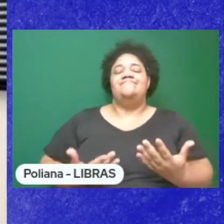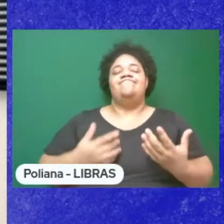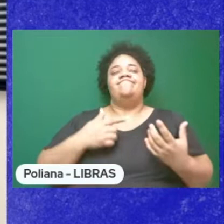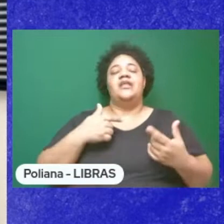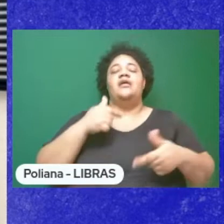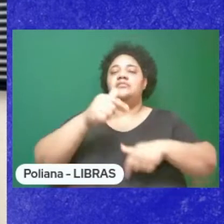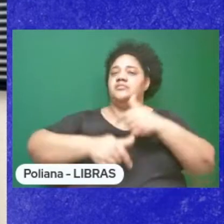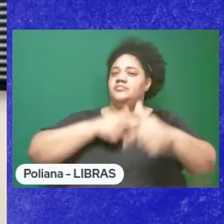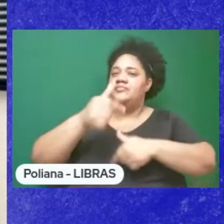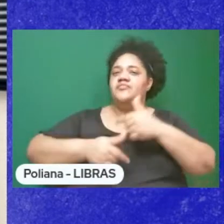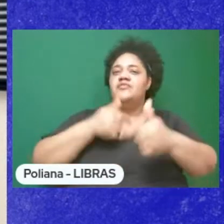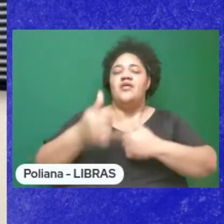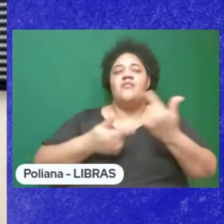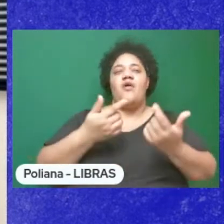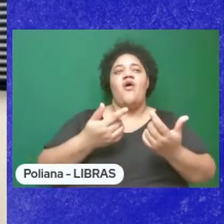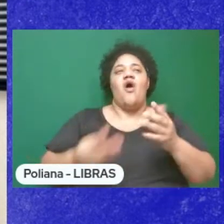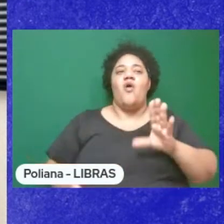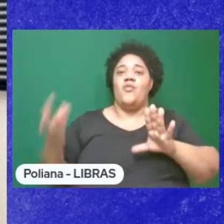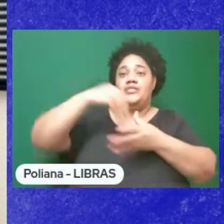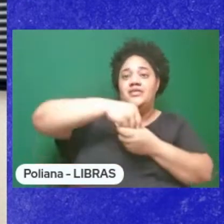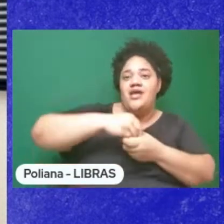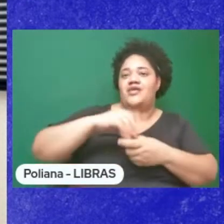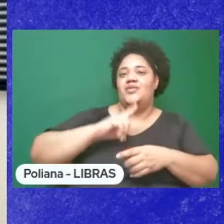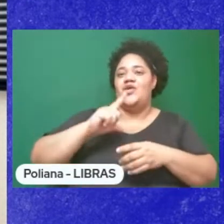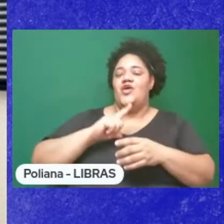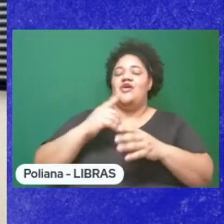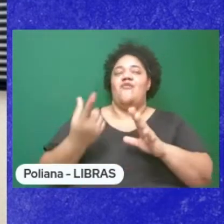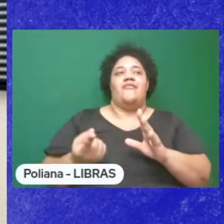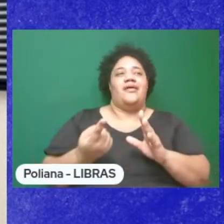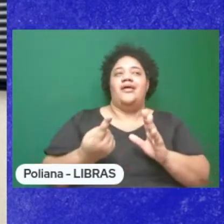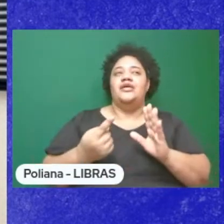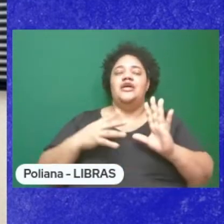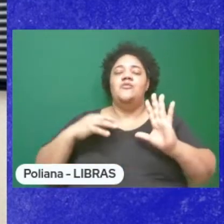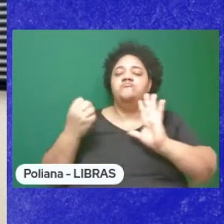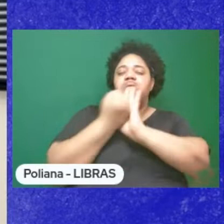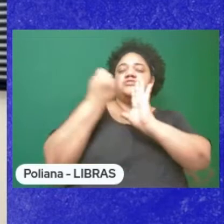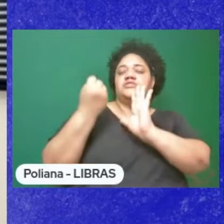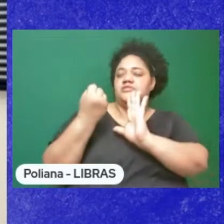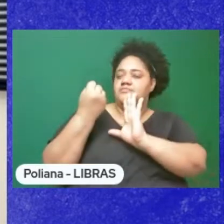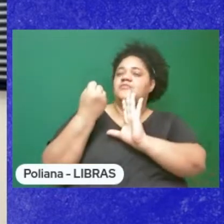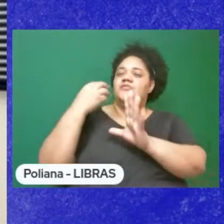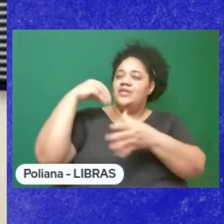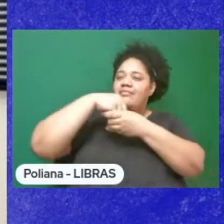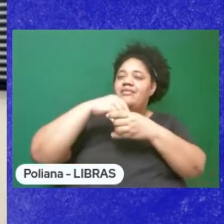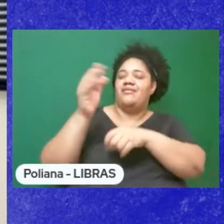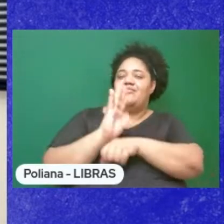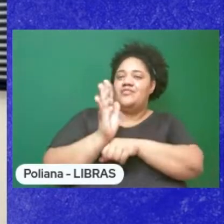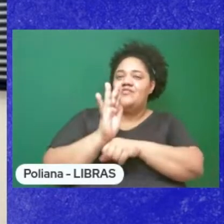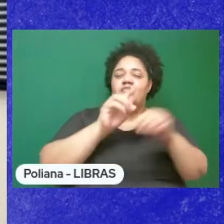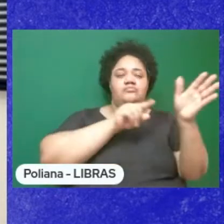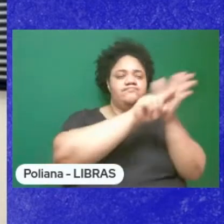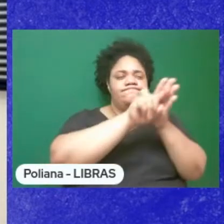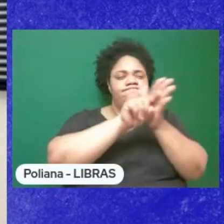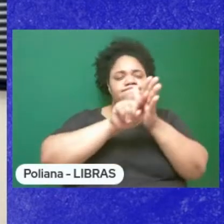fala, símbolos, eu começo a puxar muito esses símbolos para dentro do filme. E aí, eu fazendo algumas pesquisas,